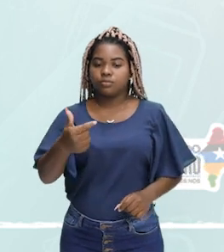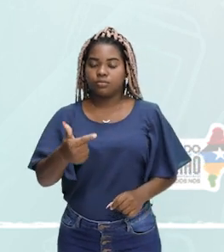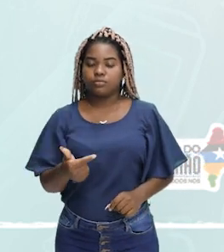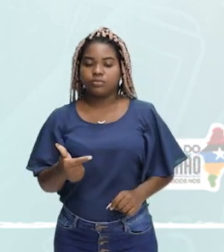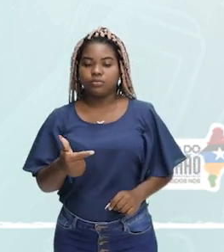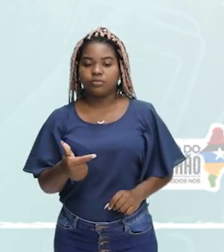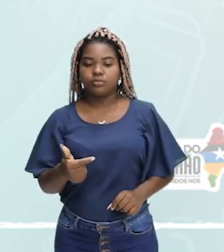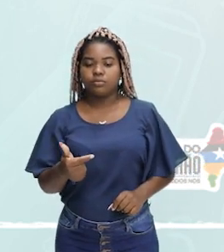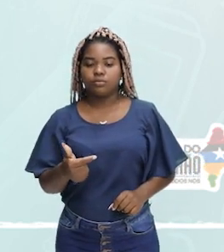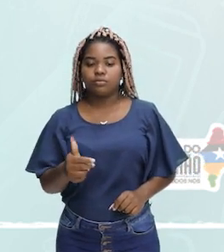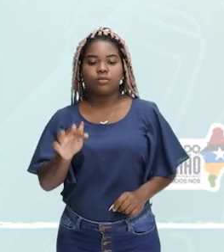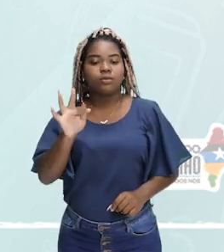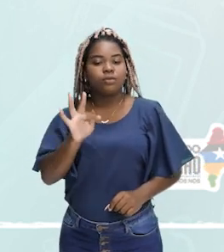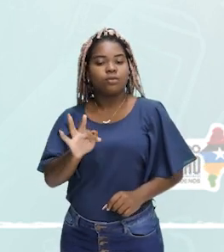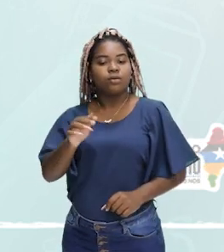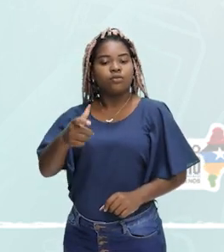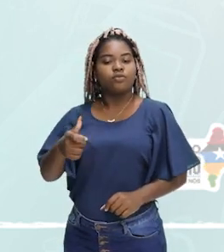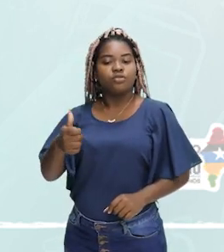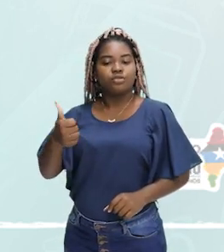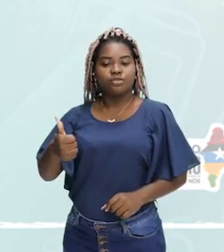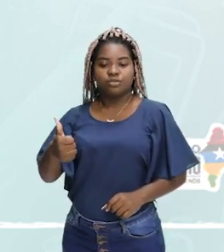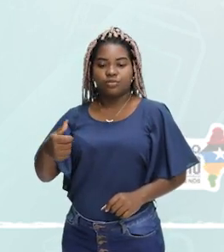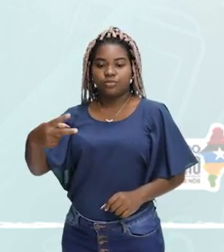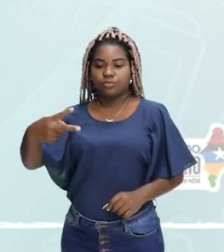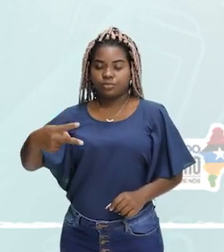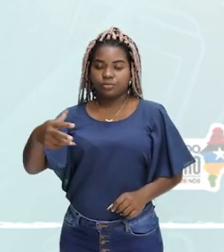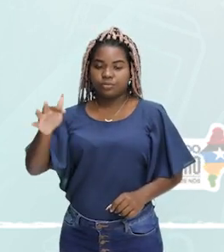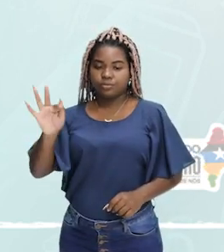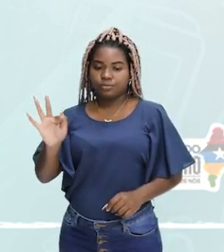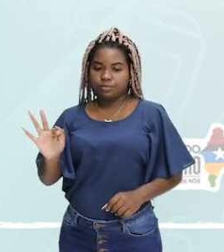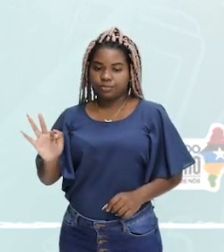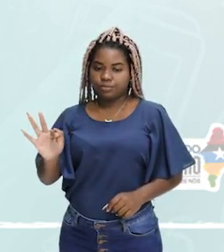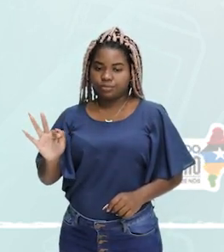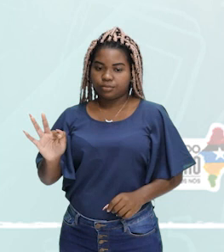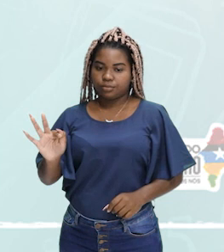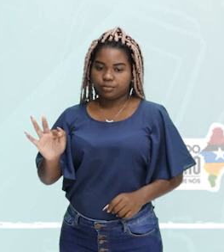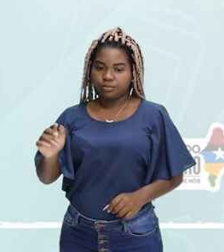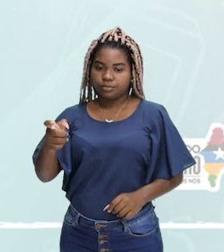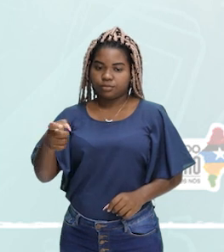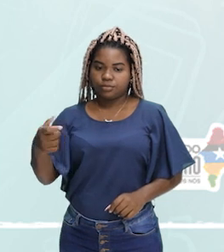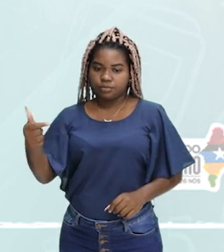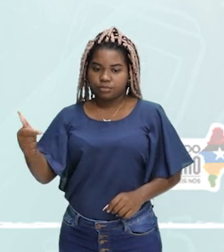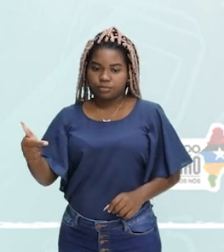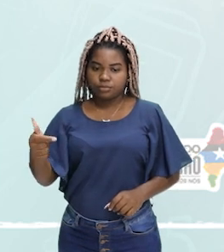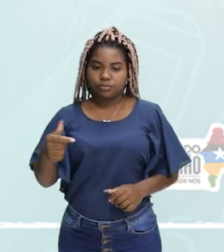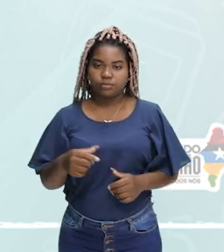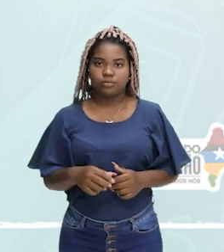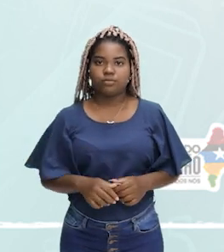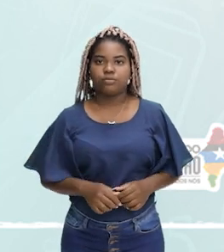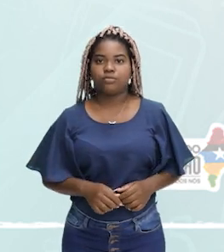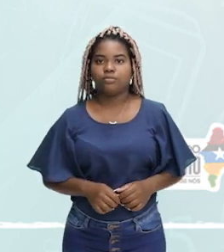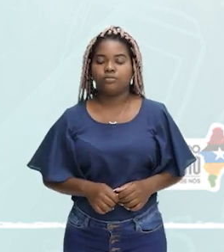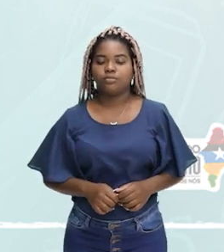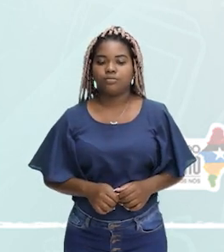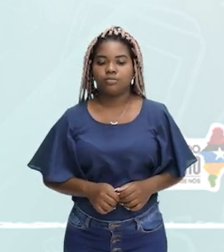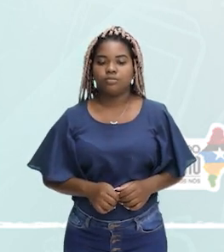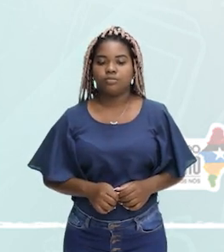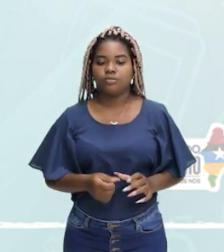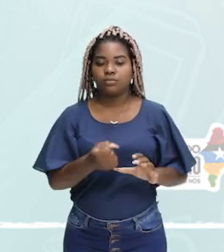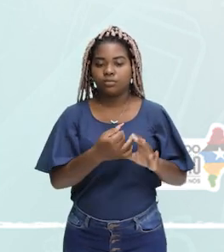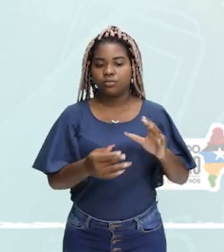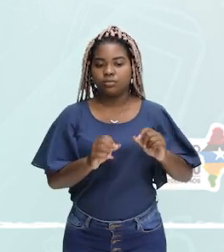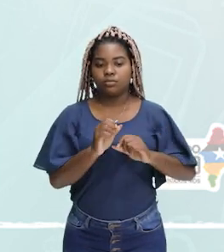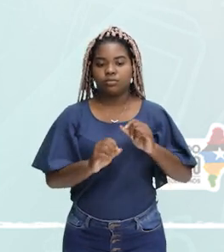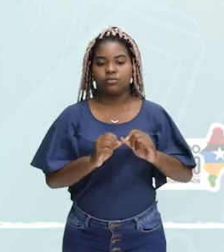as imagens, vai acontecer o contrário. A imagem do x1 agora vai ser maior do que a imagem do x2. E isso é característica